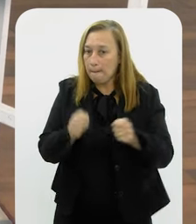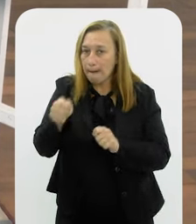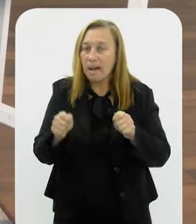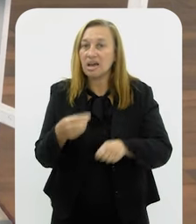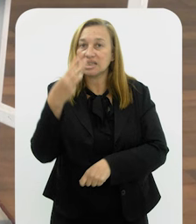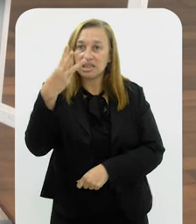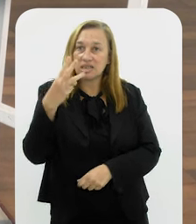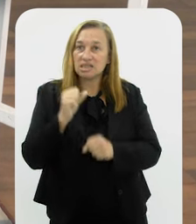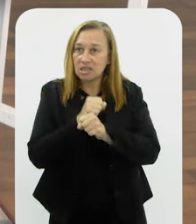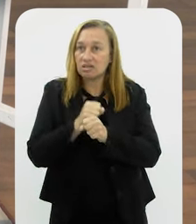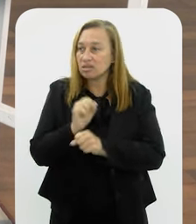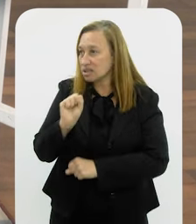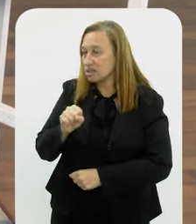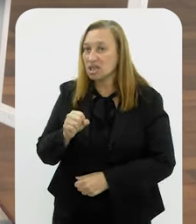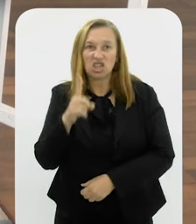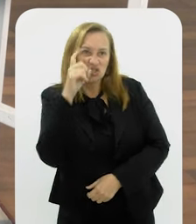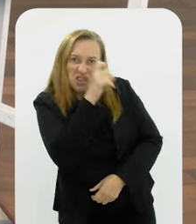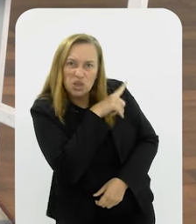3 anos. É difícil, né?